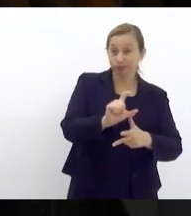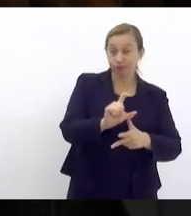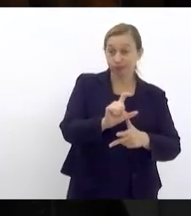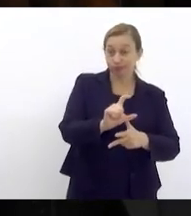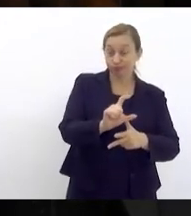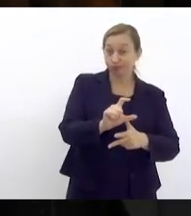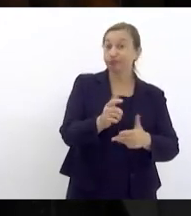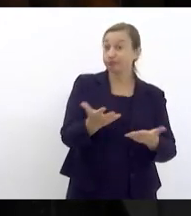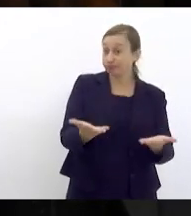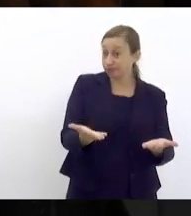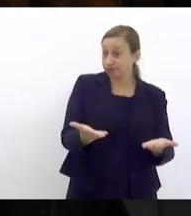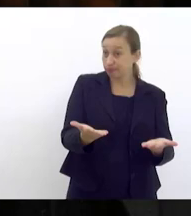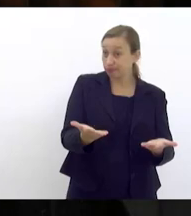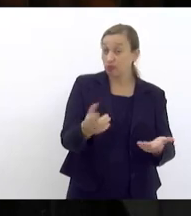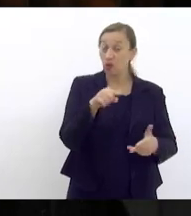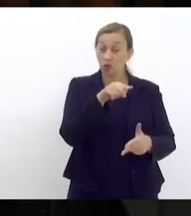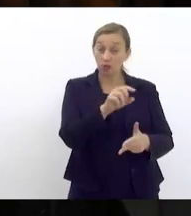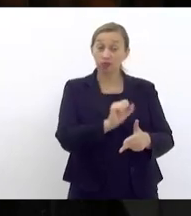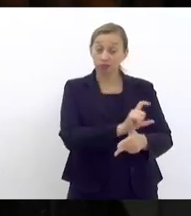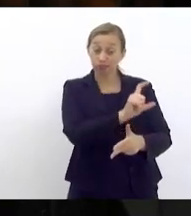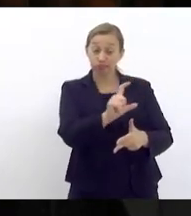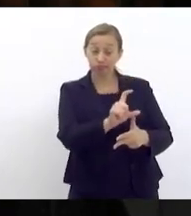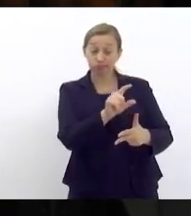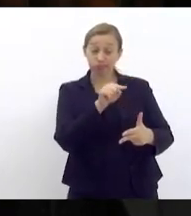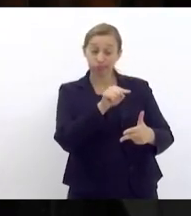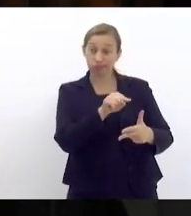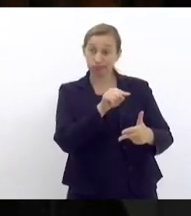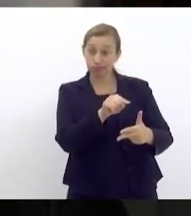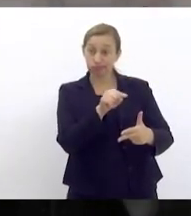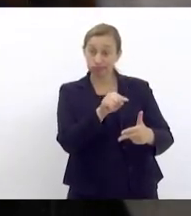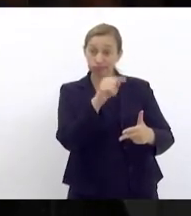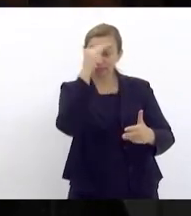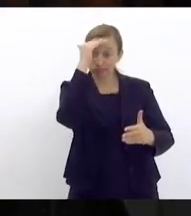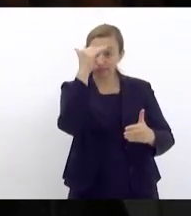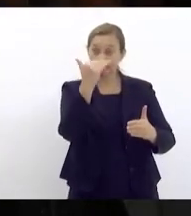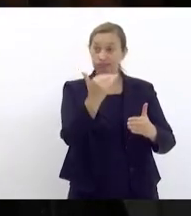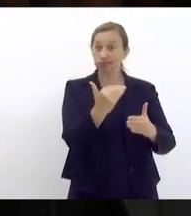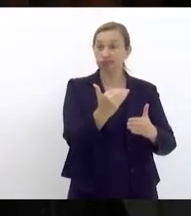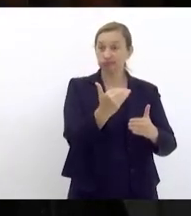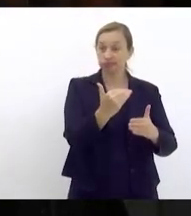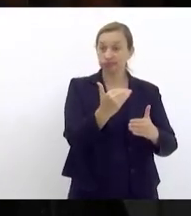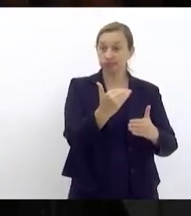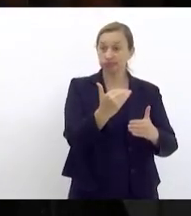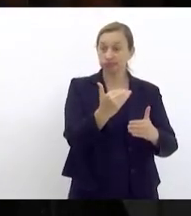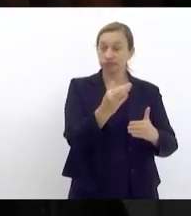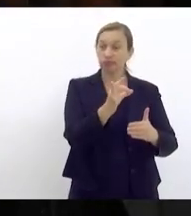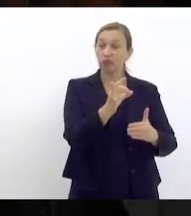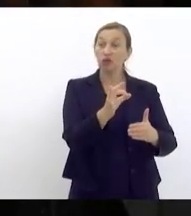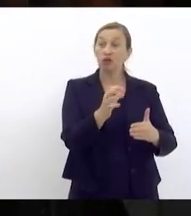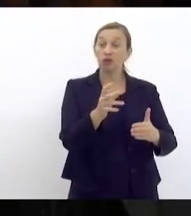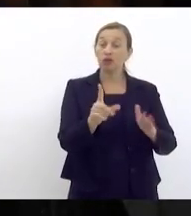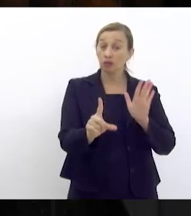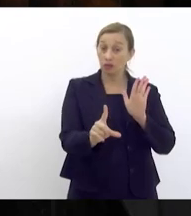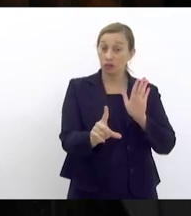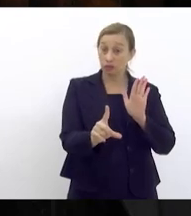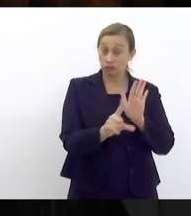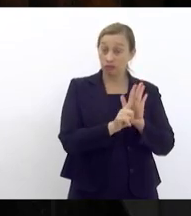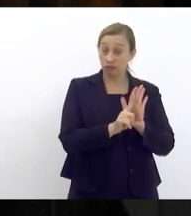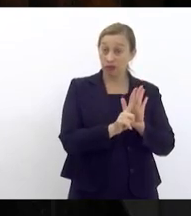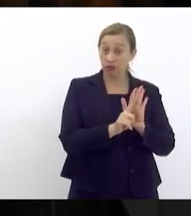na medida que este Poder Executivo cumpre como determina a